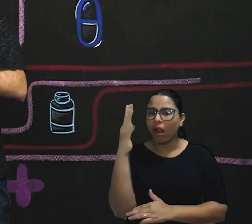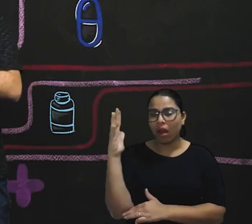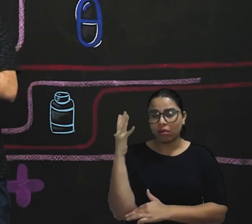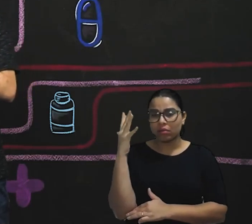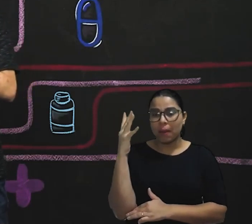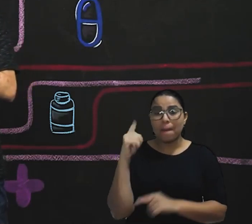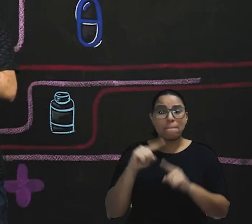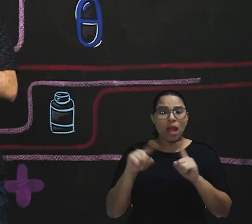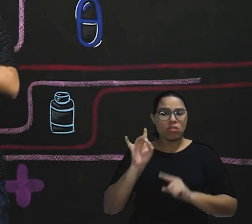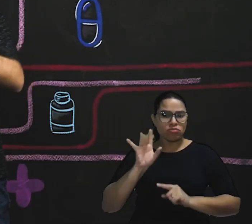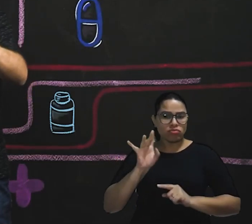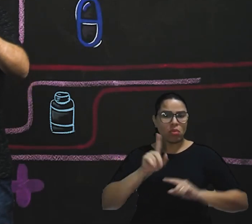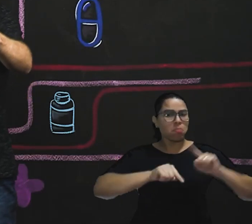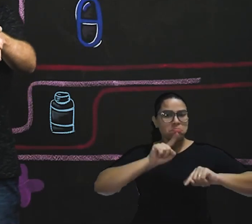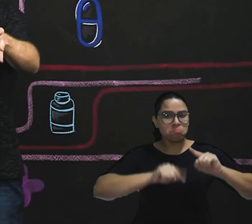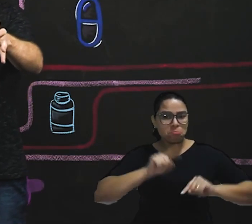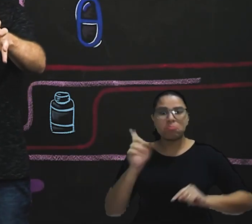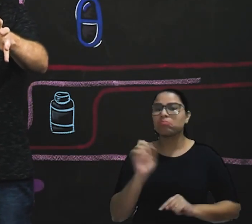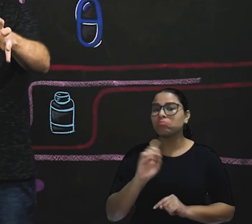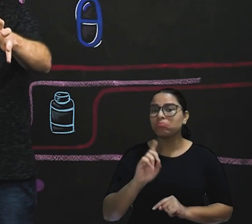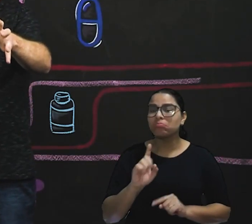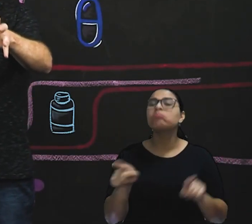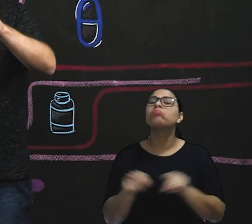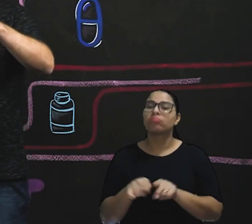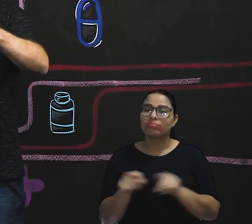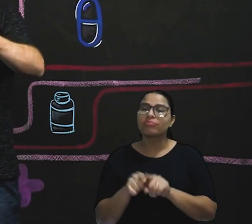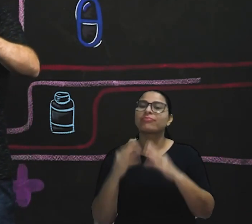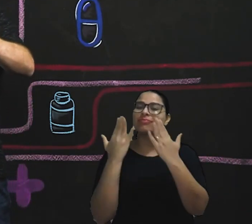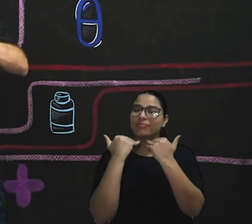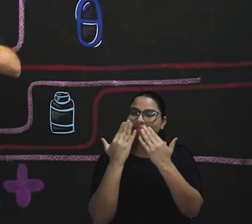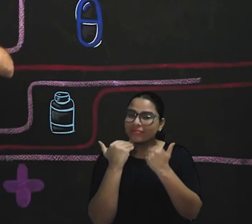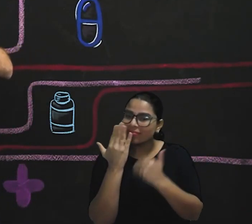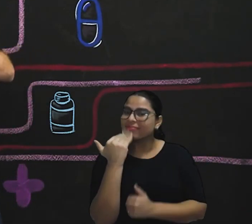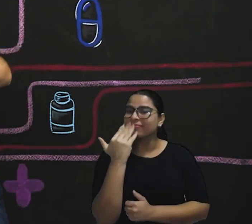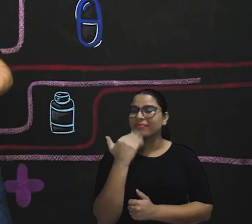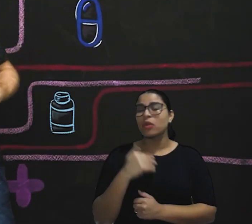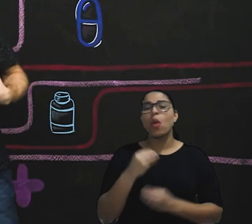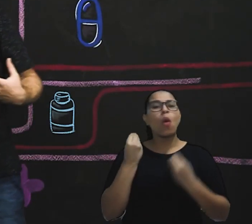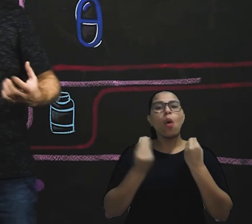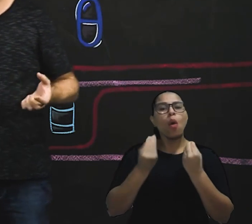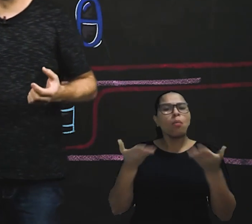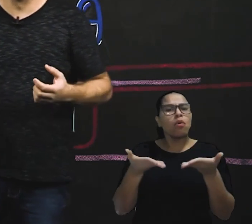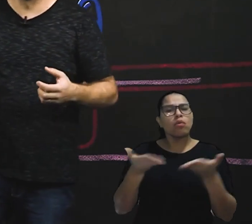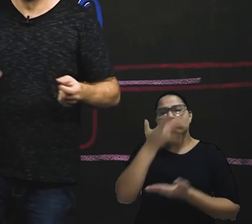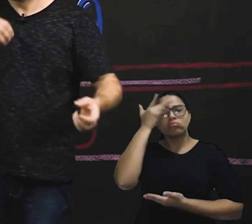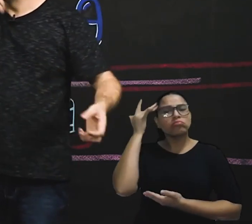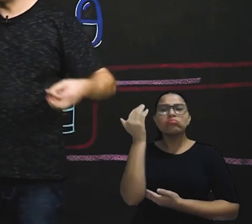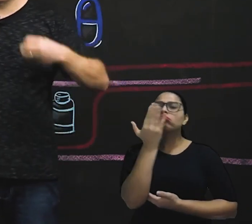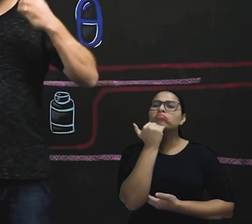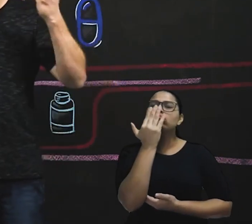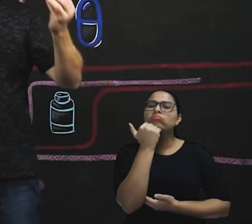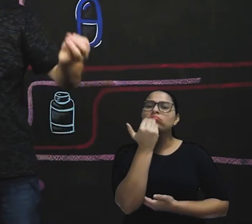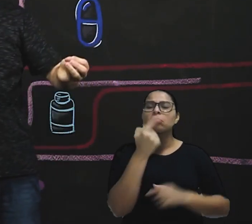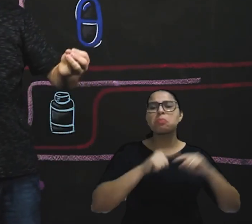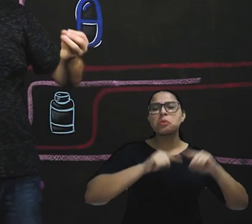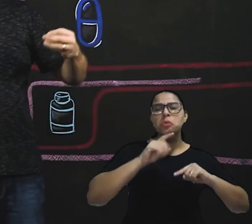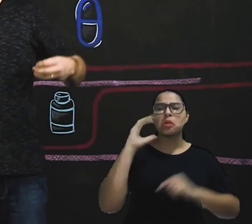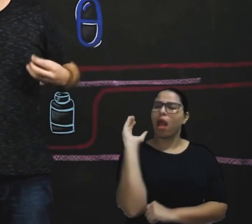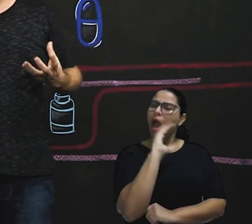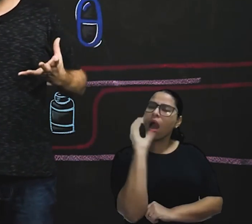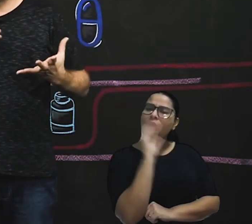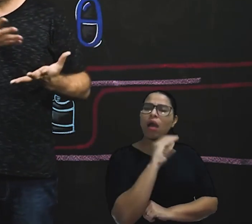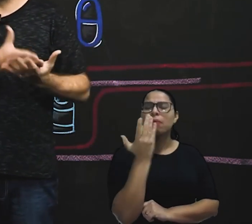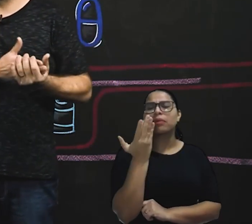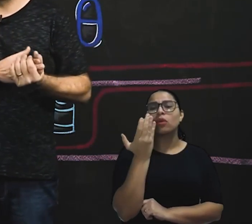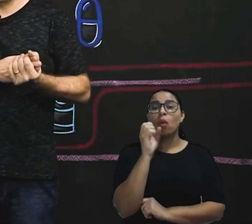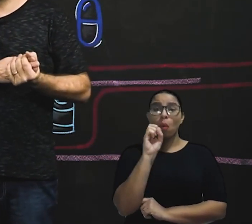ele não fica só em produtos, ele vai ficar também na alimentação. A forma com que as pessoas hoje consomem produtos de uma maneira mais rápida ou